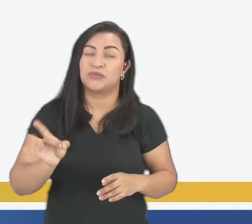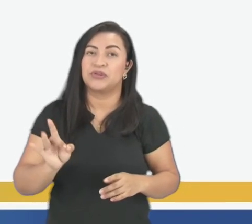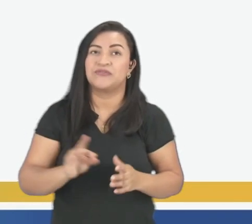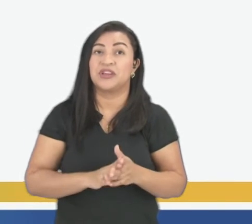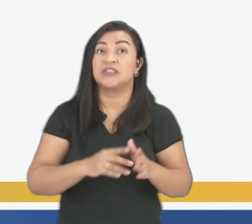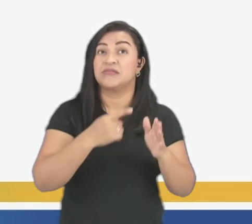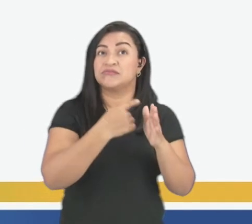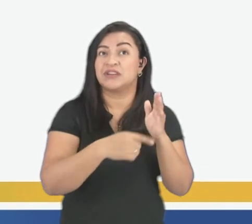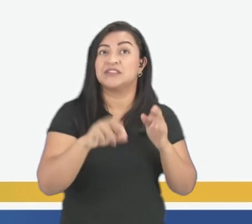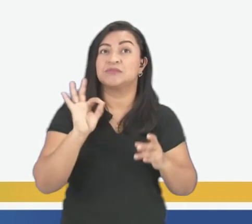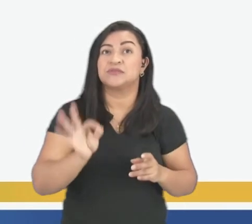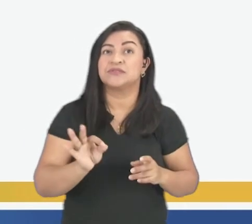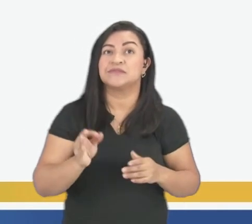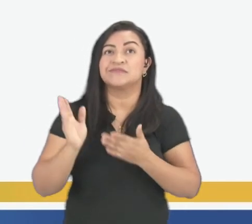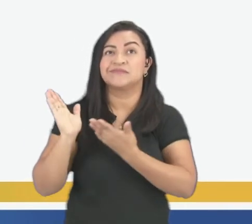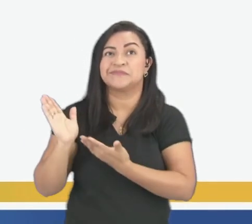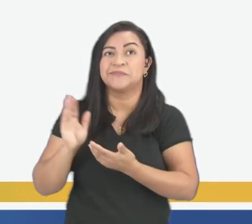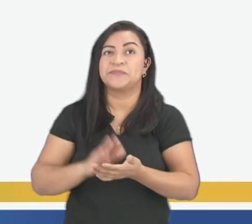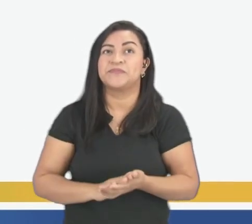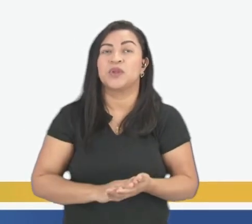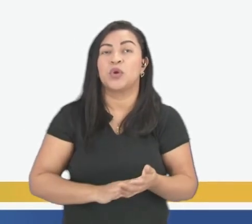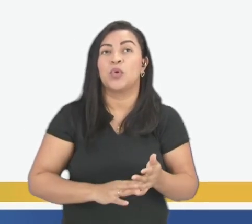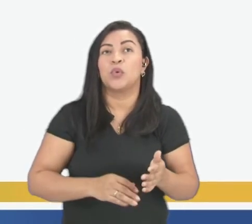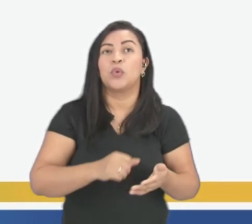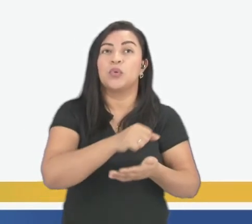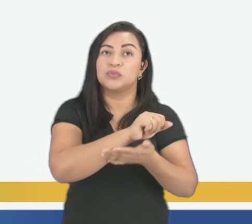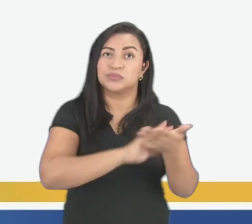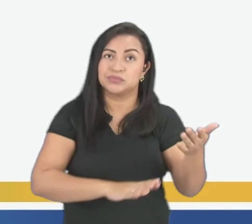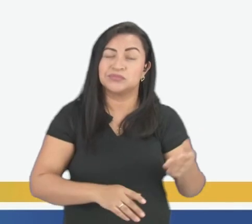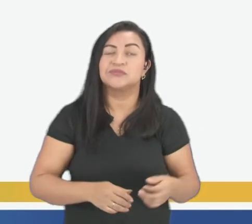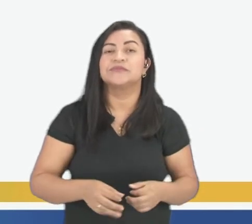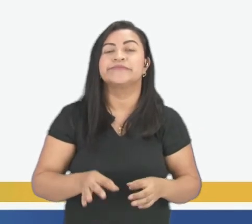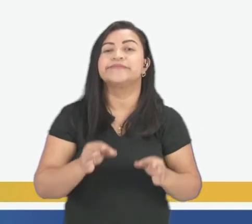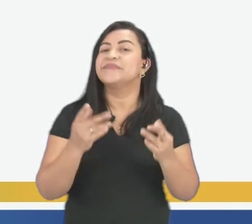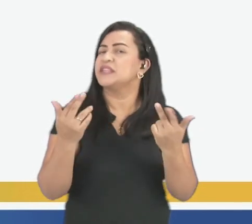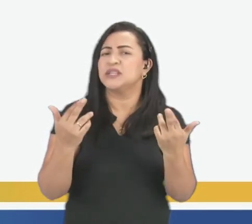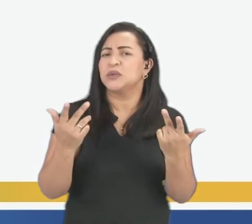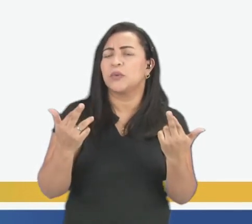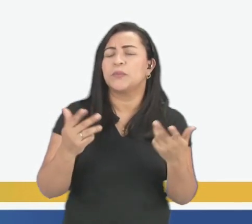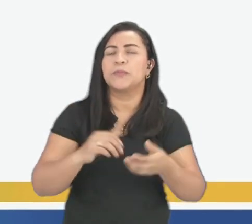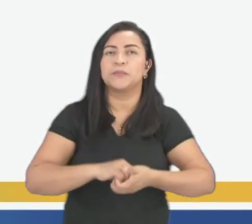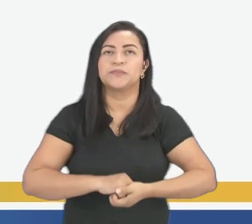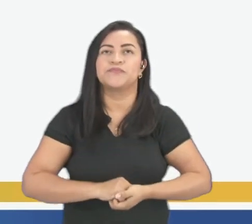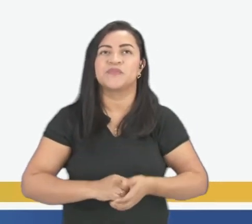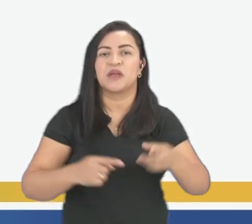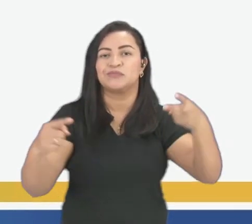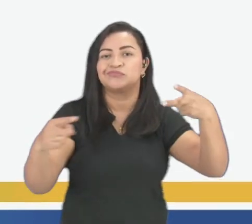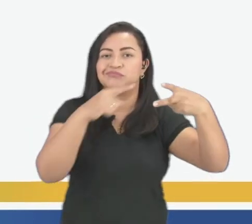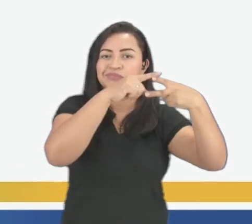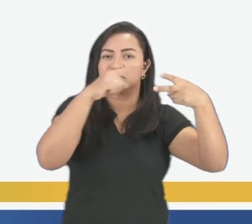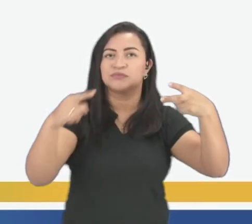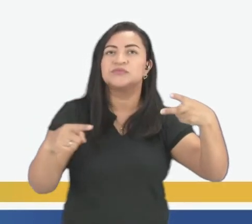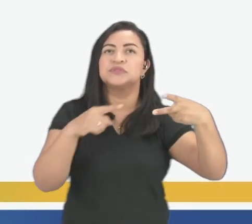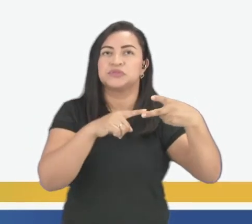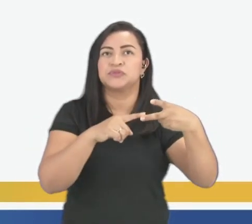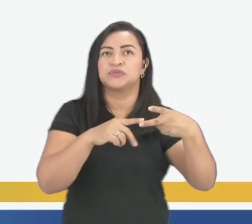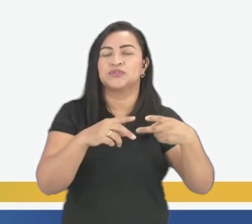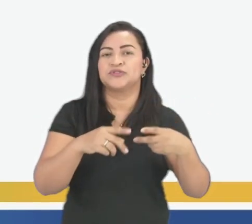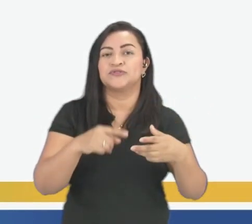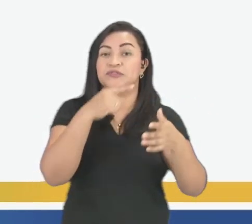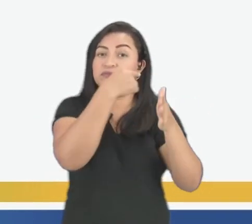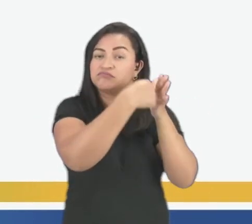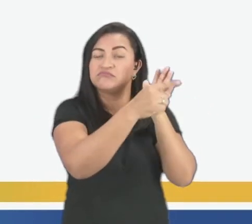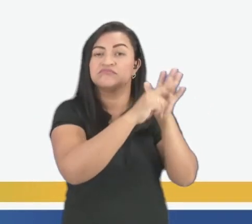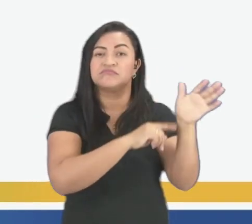correta seria essa. O nosso segundo exercitando também da mesma forma, né, associa a coluna 1 com a coluna 2, você vai